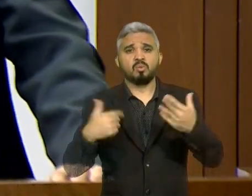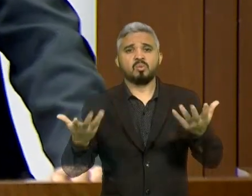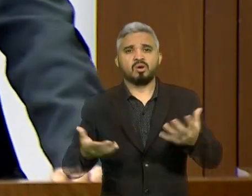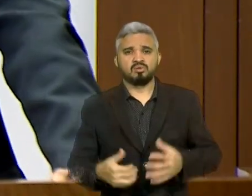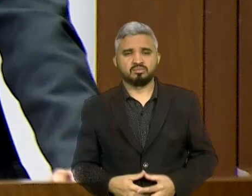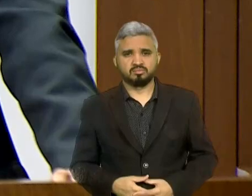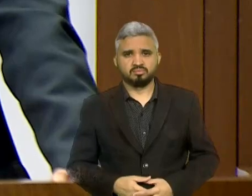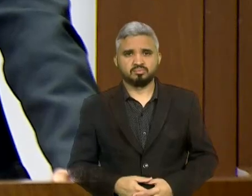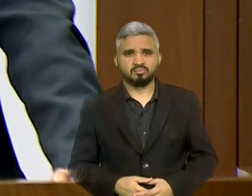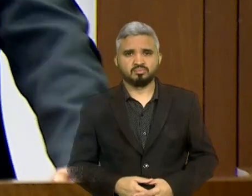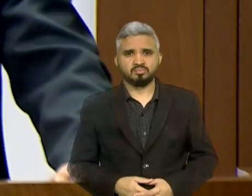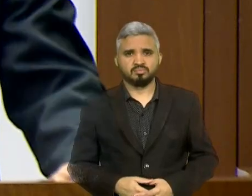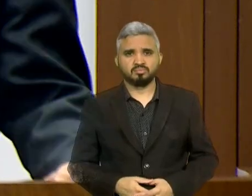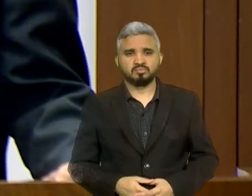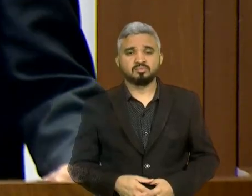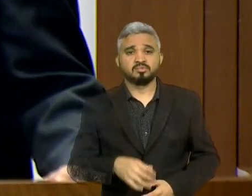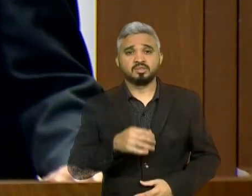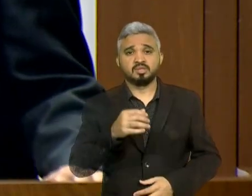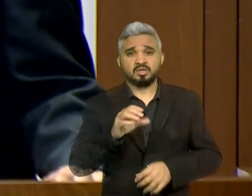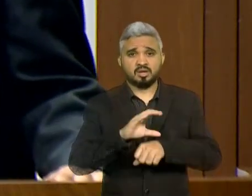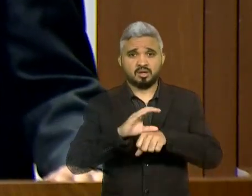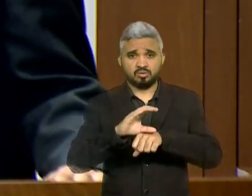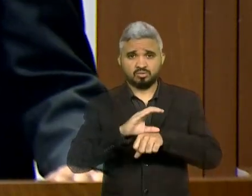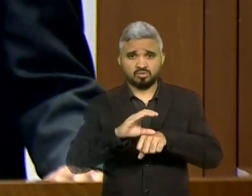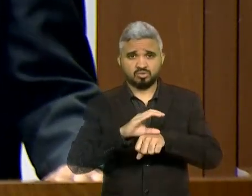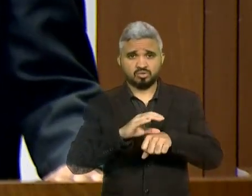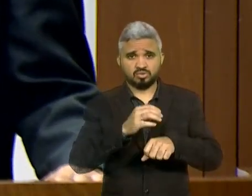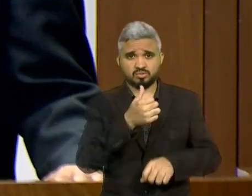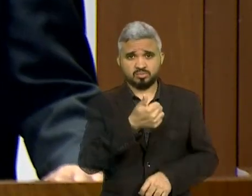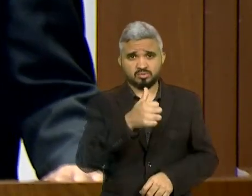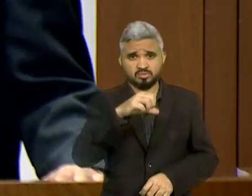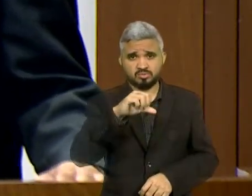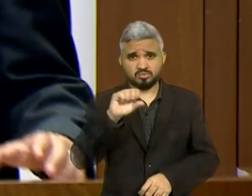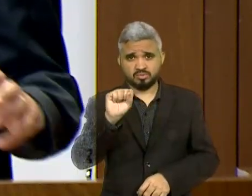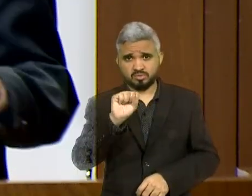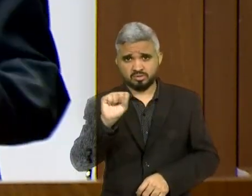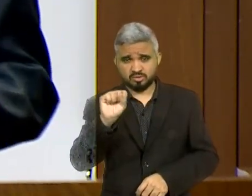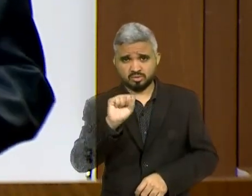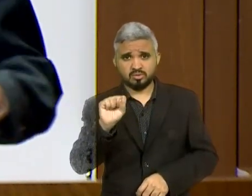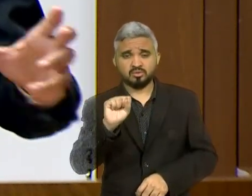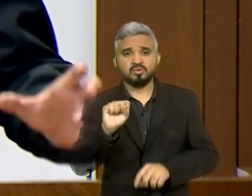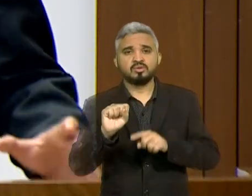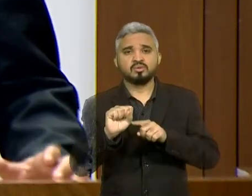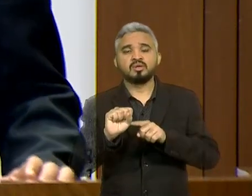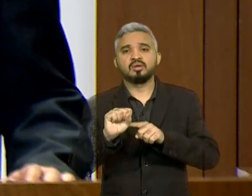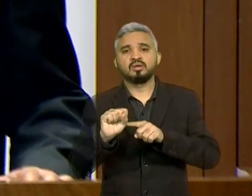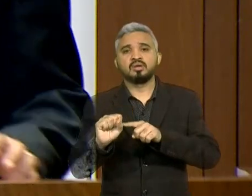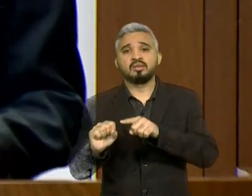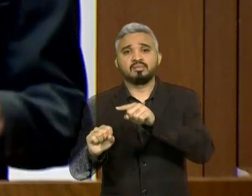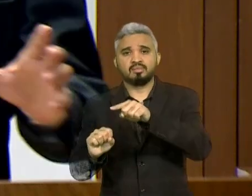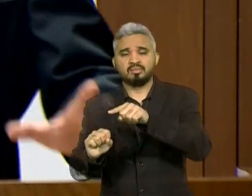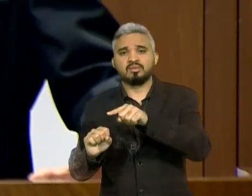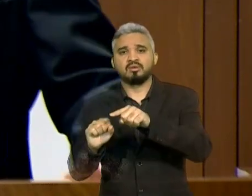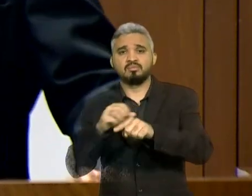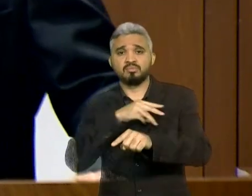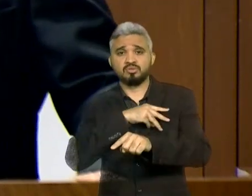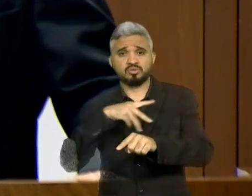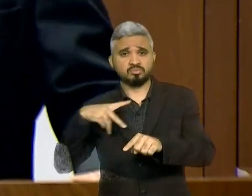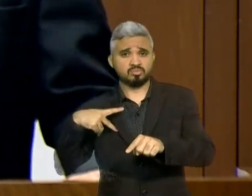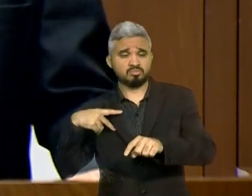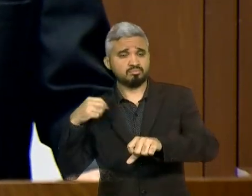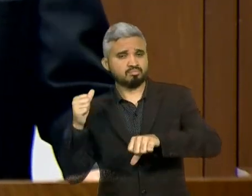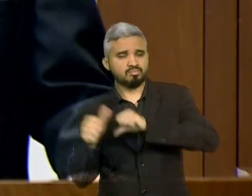com a Constituição de 88 foi o Ministério Público. Ele passou do dono da ação penal para ser quase um tutor dos interesses coletivos